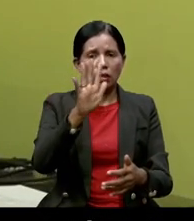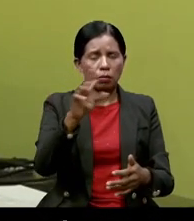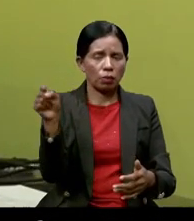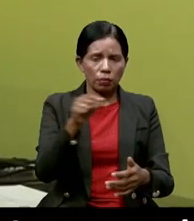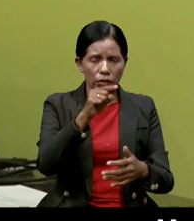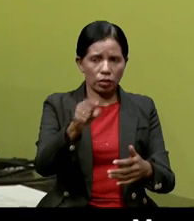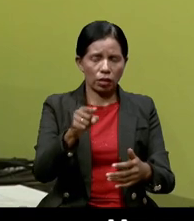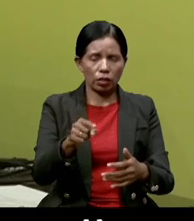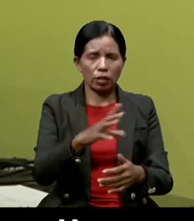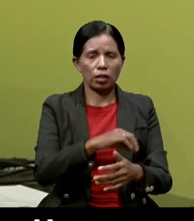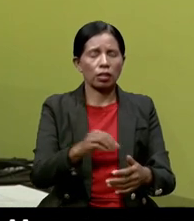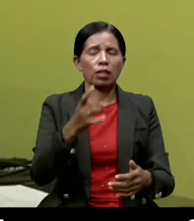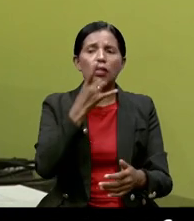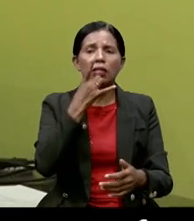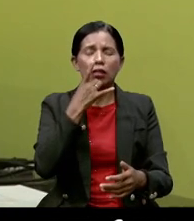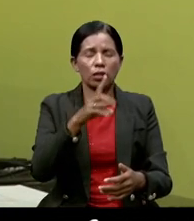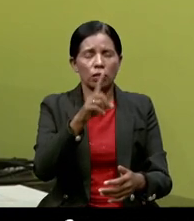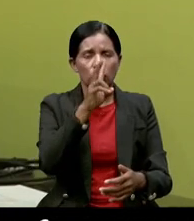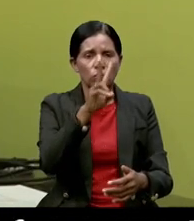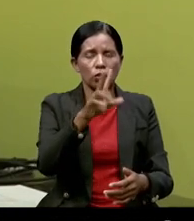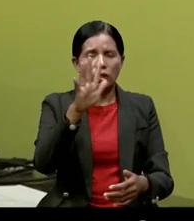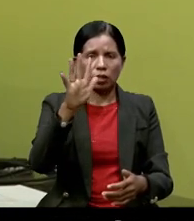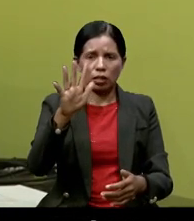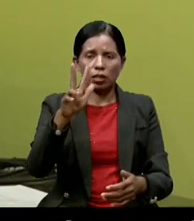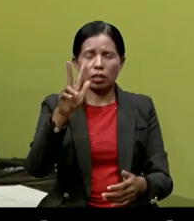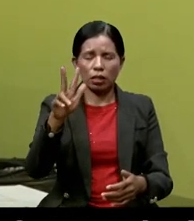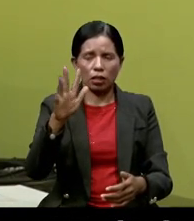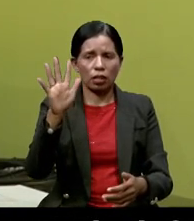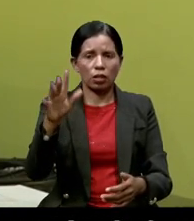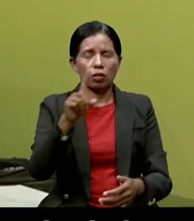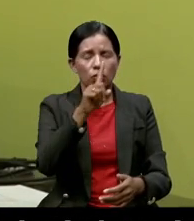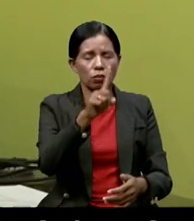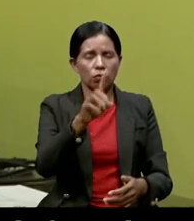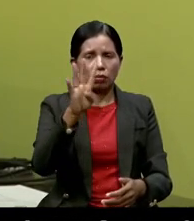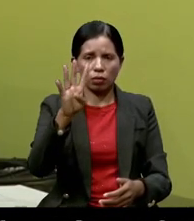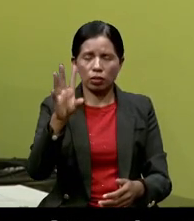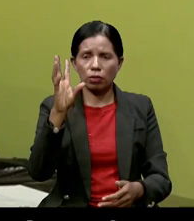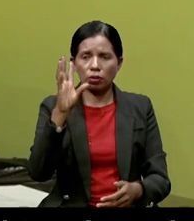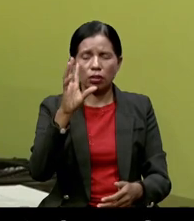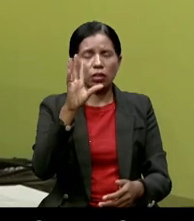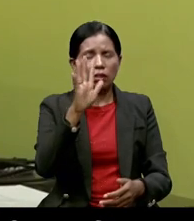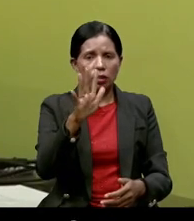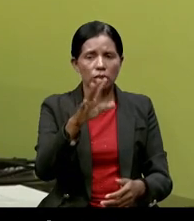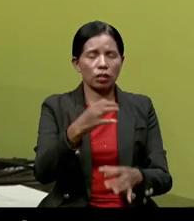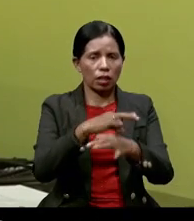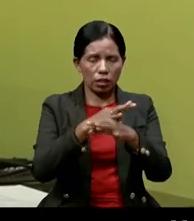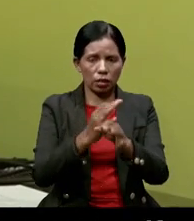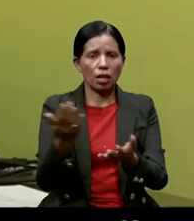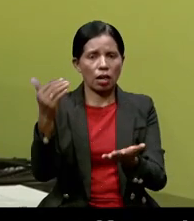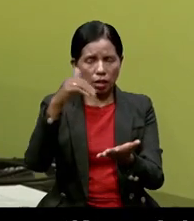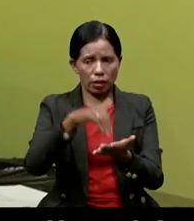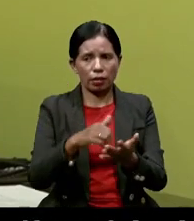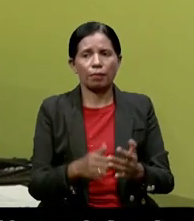den fider sirane quase fider rua tiga maclae mas 1, 4, 5, 6 serne ne reabilita tu queres